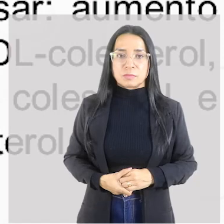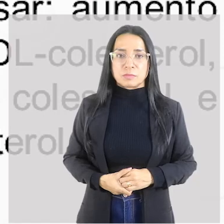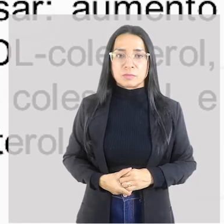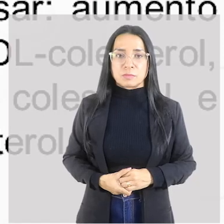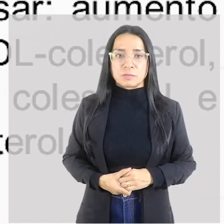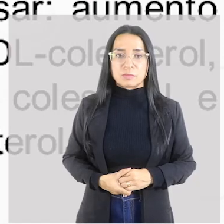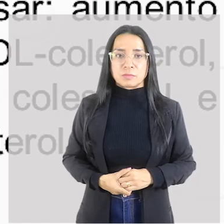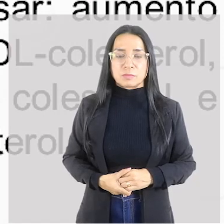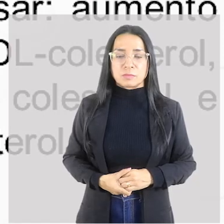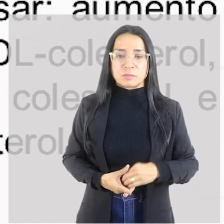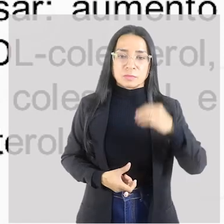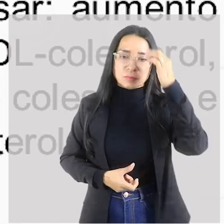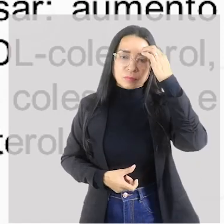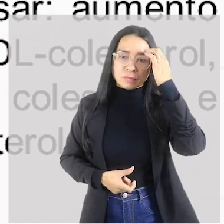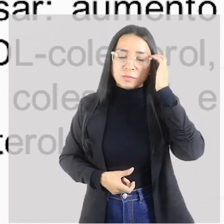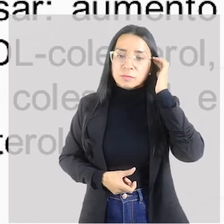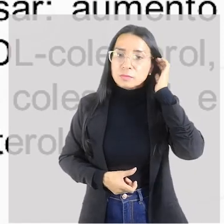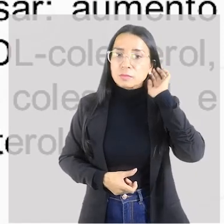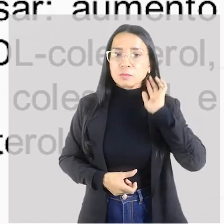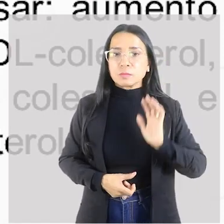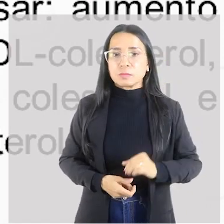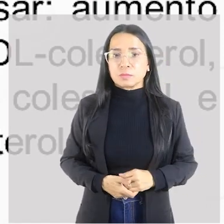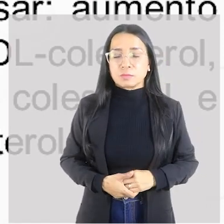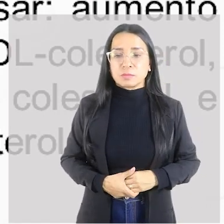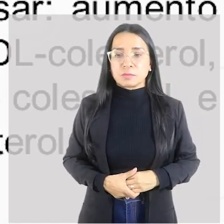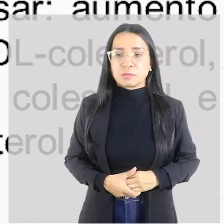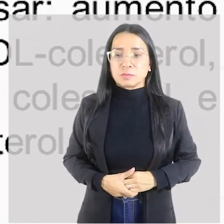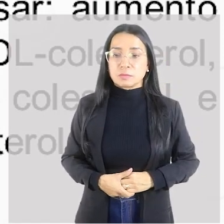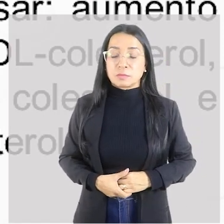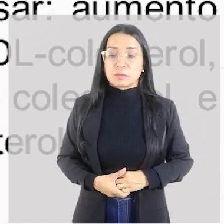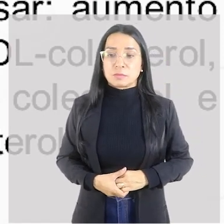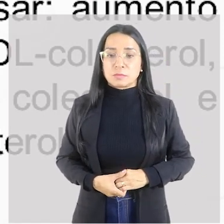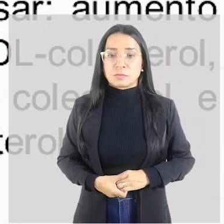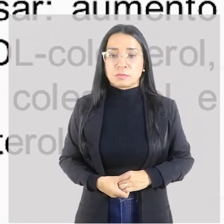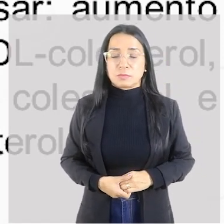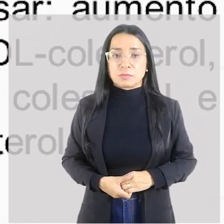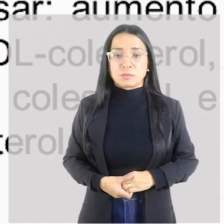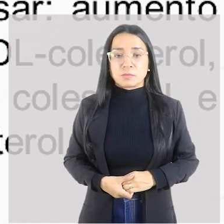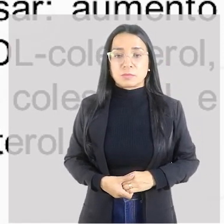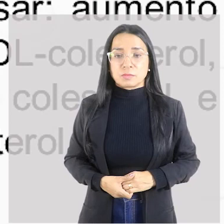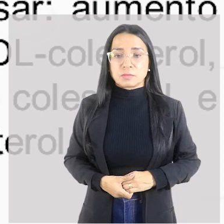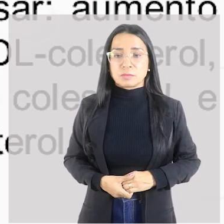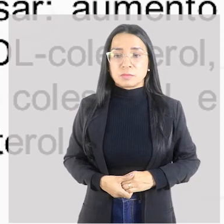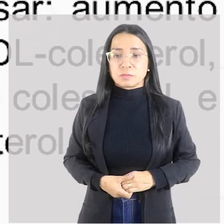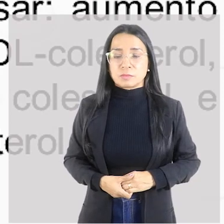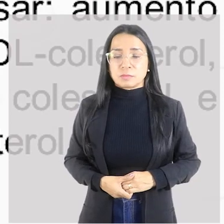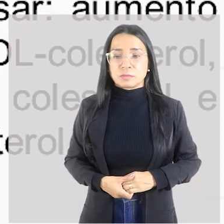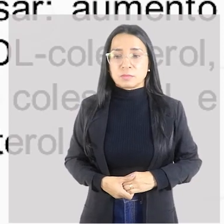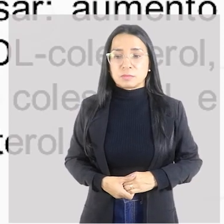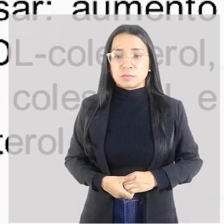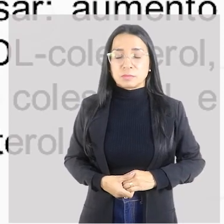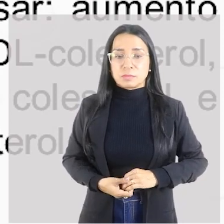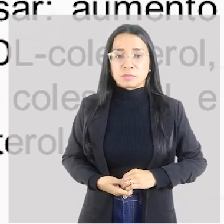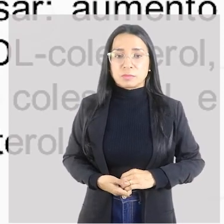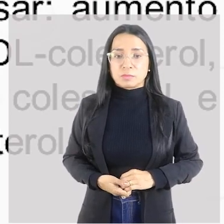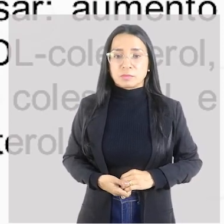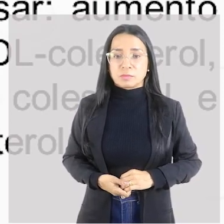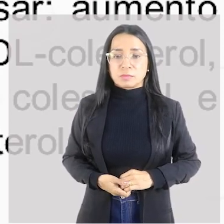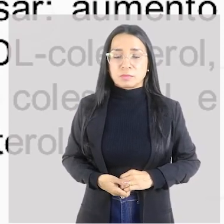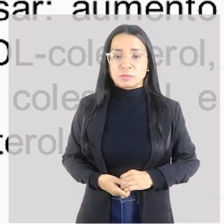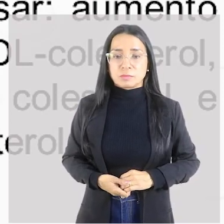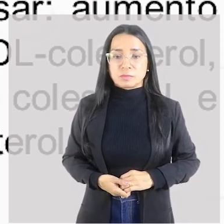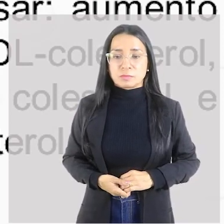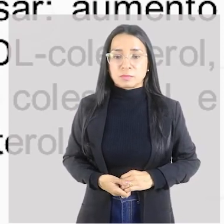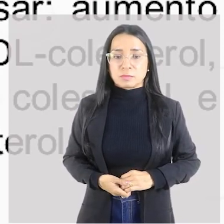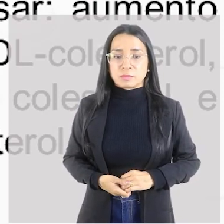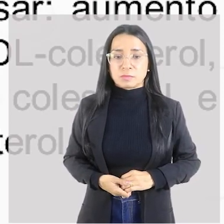a vida de prateleira de alguns produtos. O consumo excessivo de alimentos ricos em gordura trans pode causar